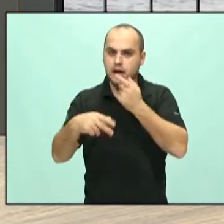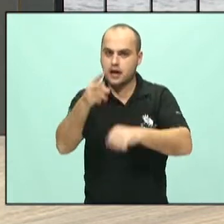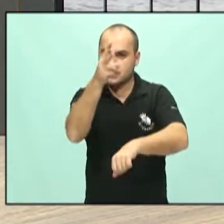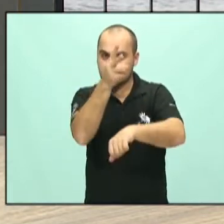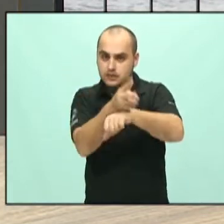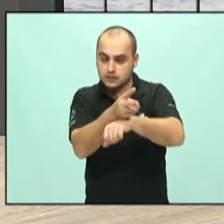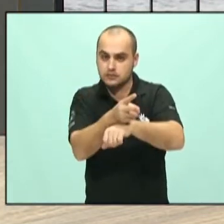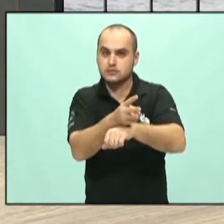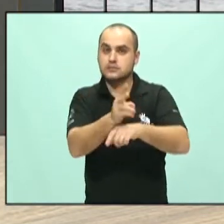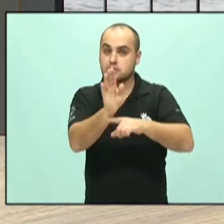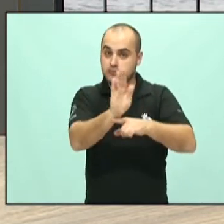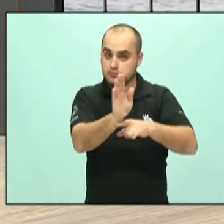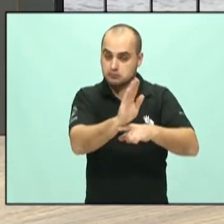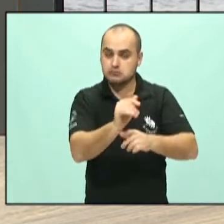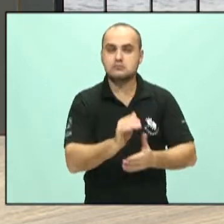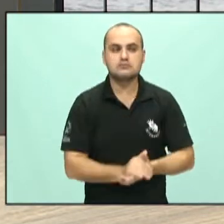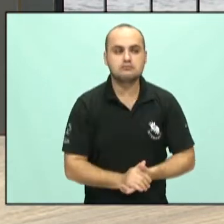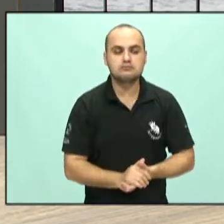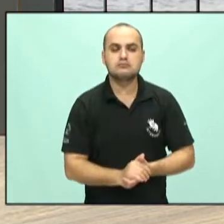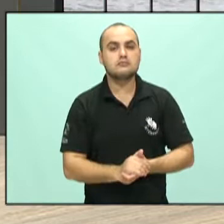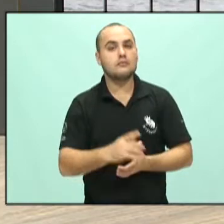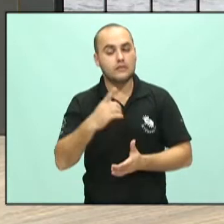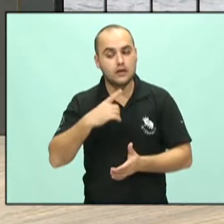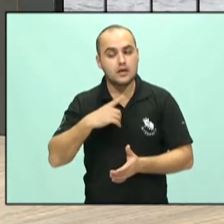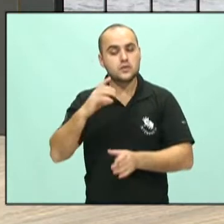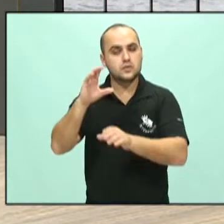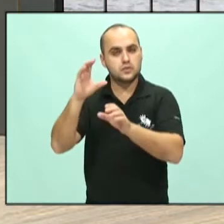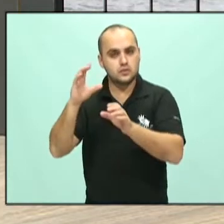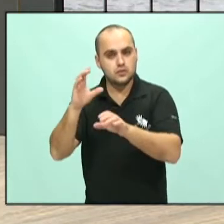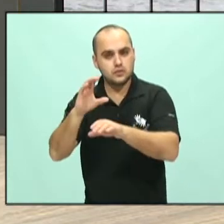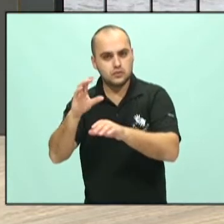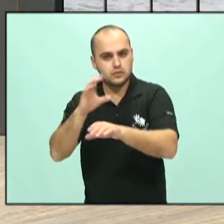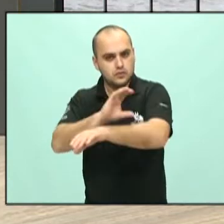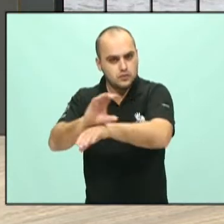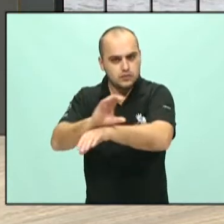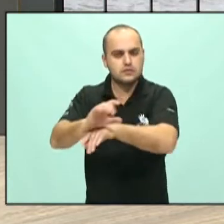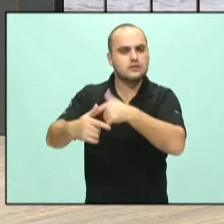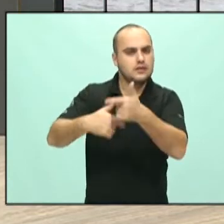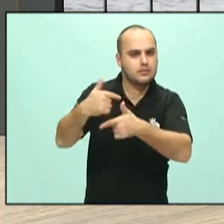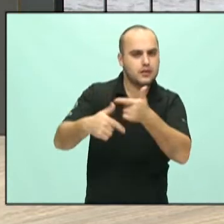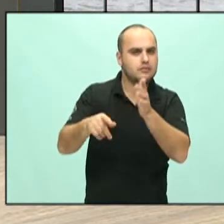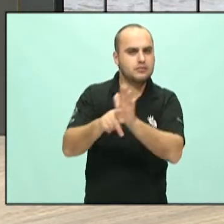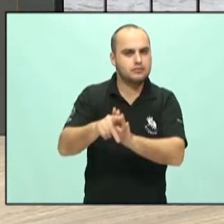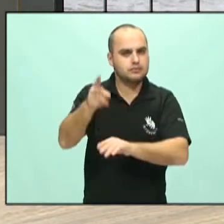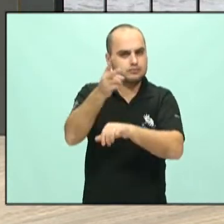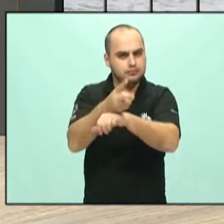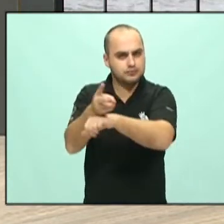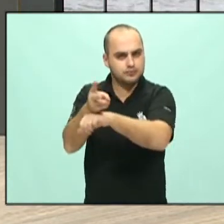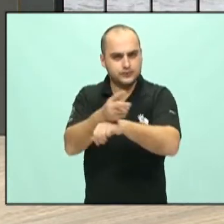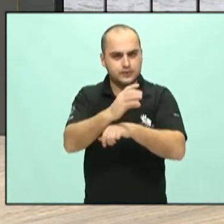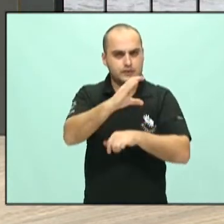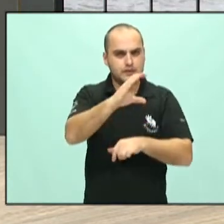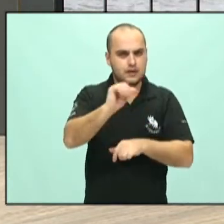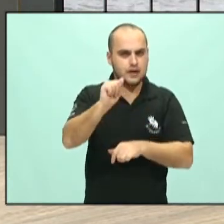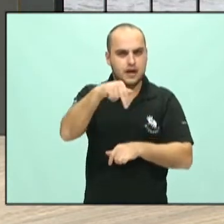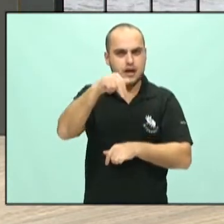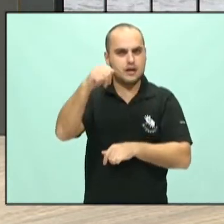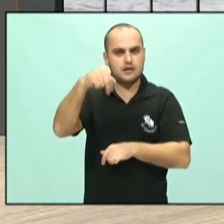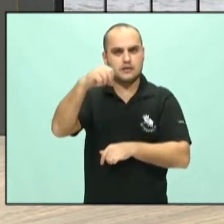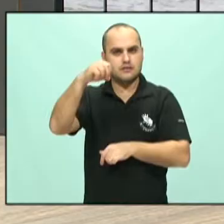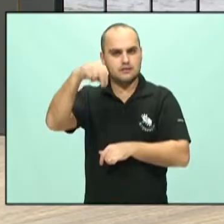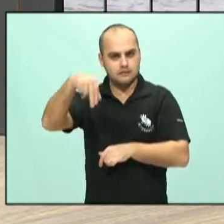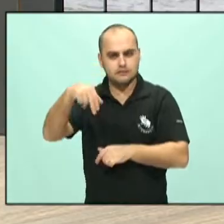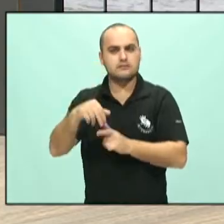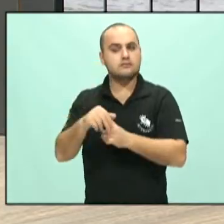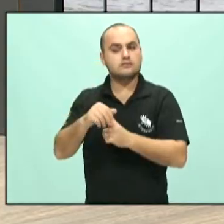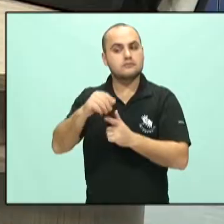A gente ali no curso até trabalha ali com uma questão de câmeras de cinema também da Canon, então ele vai aproveitar e falar um pouco sobre o maior aproveitamento